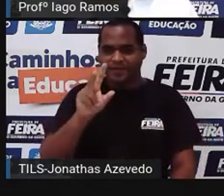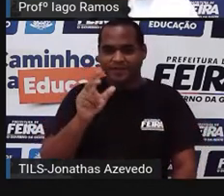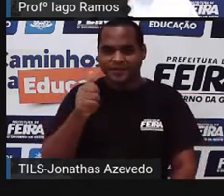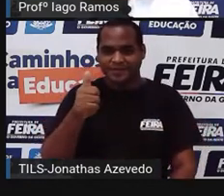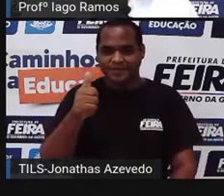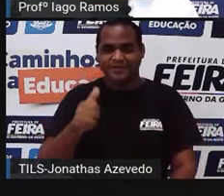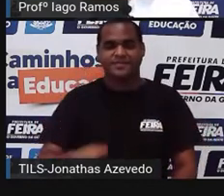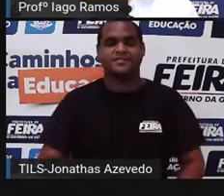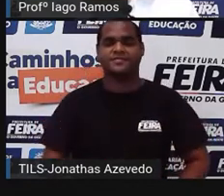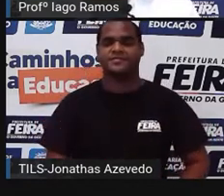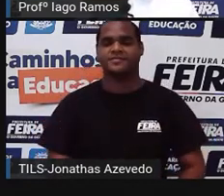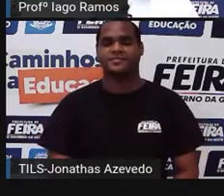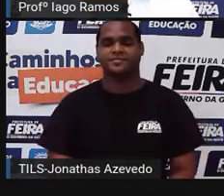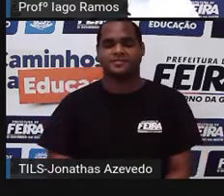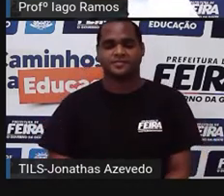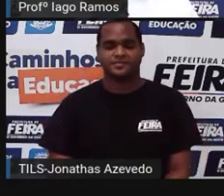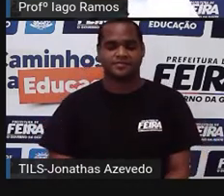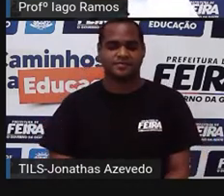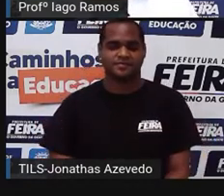bom